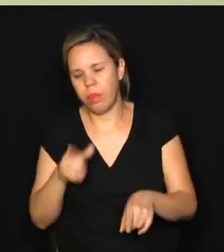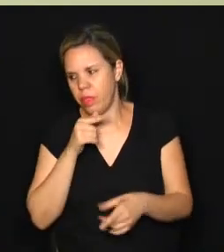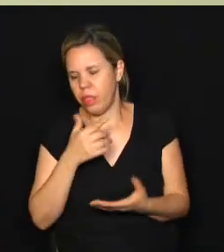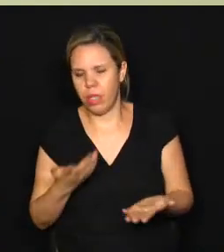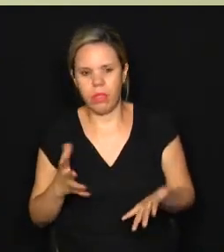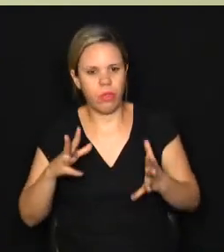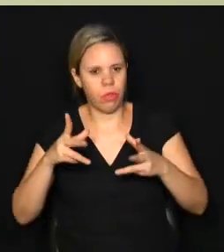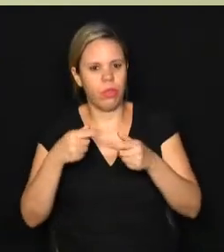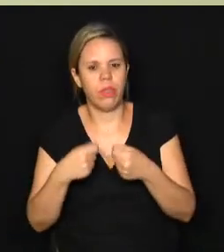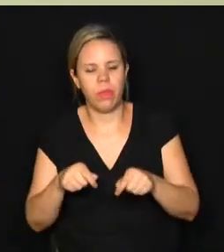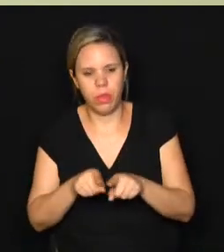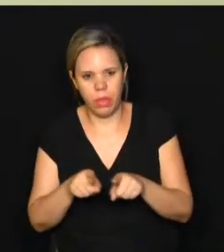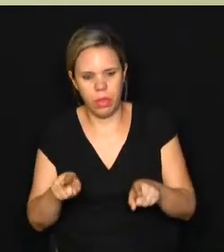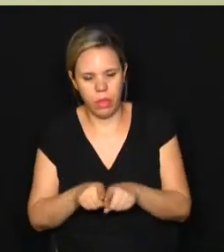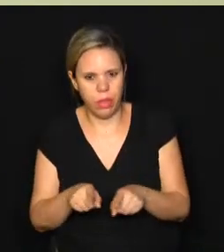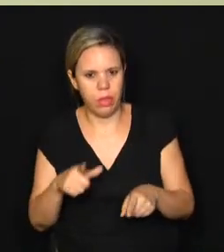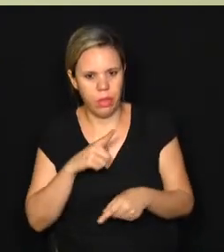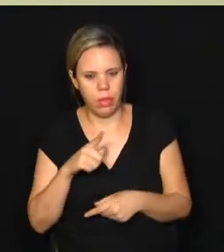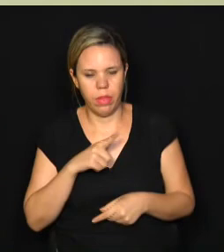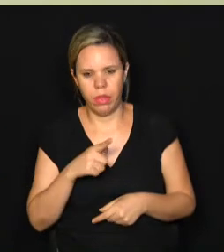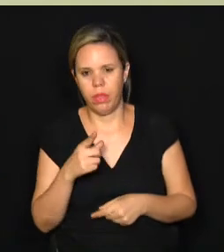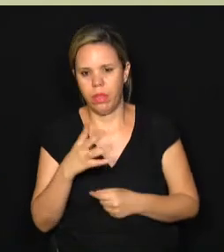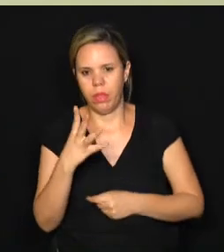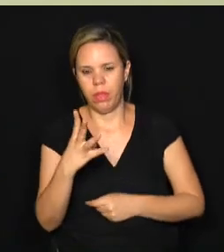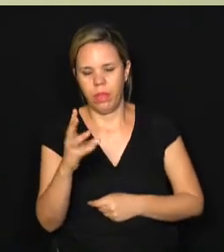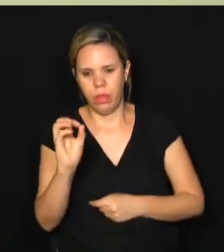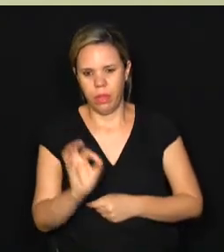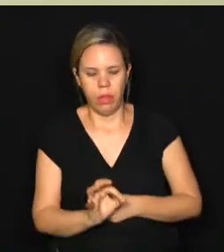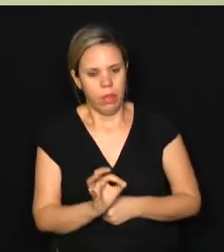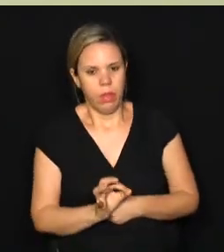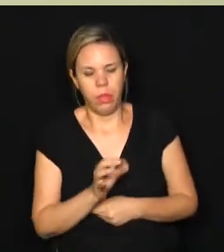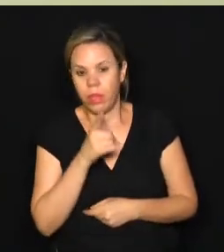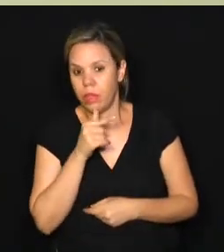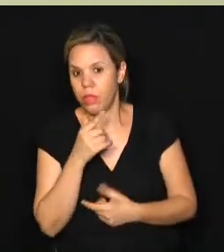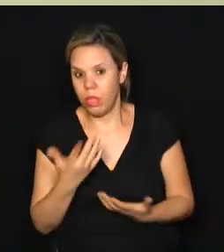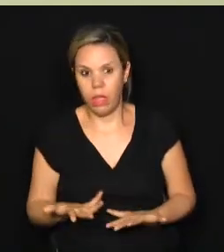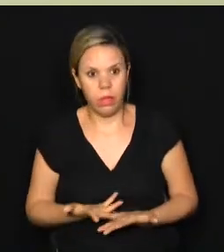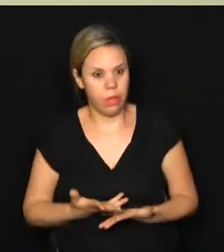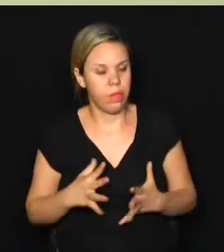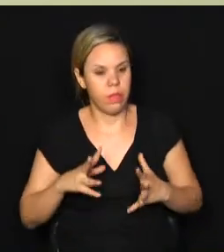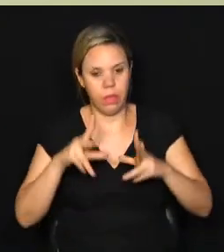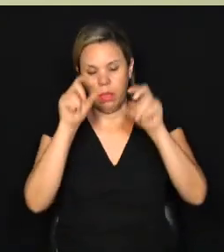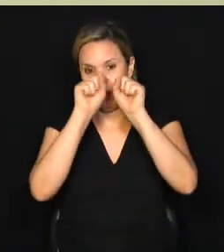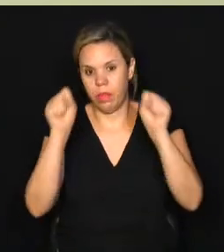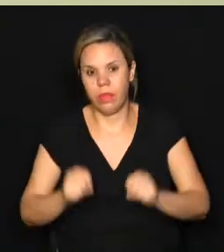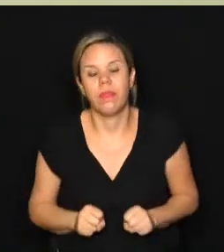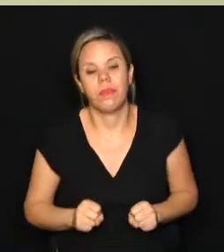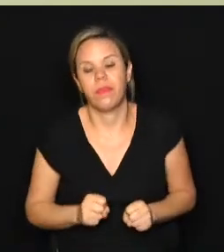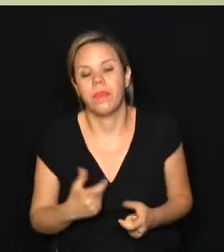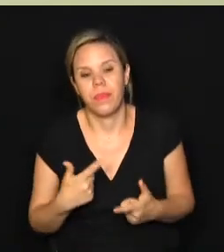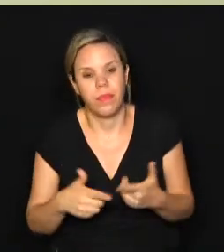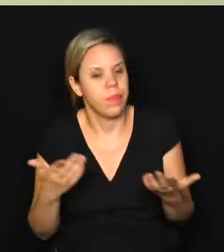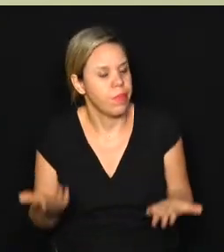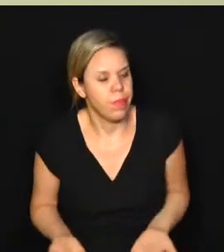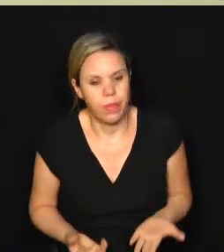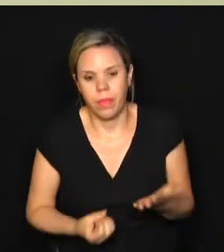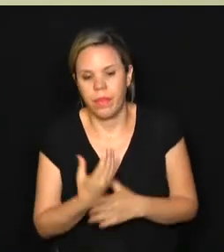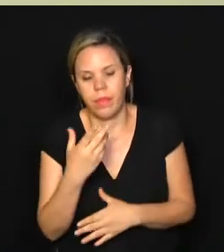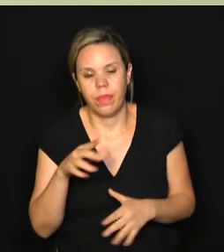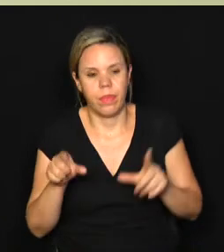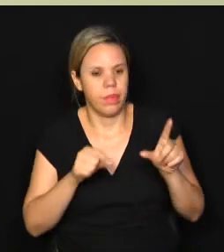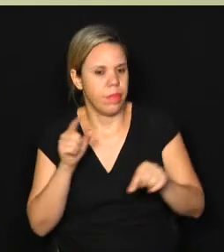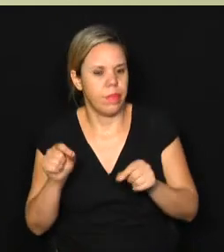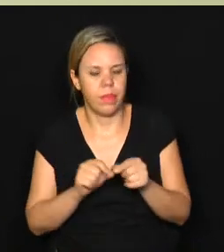tem uma perda de cerca de 40% de água, então todo o sistema de distribuição é assim. Então, uma alternativa que a gente